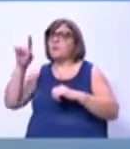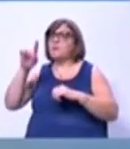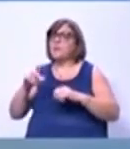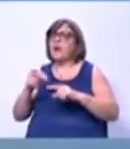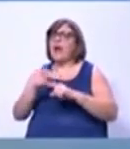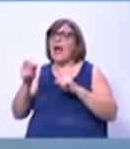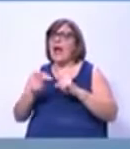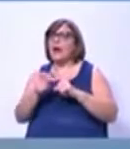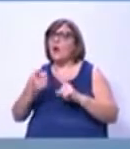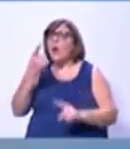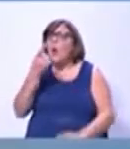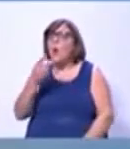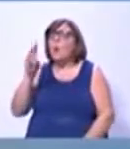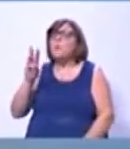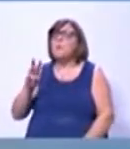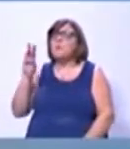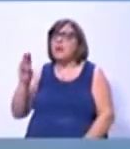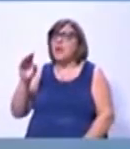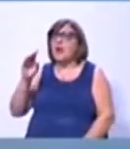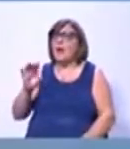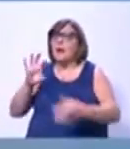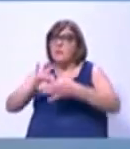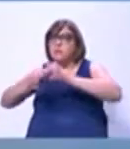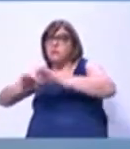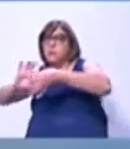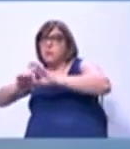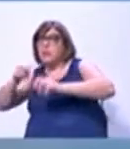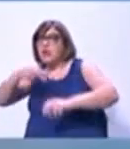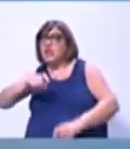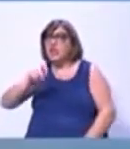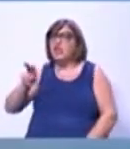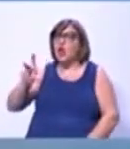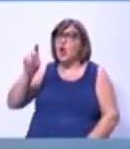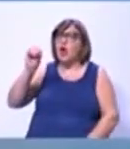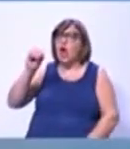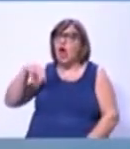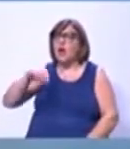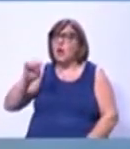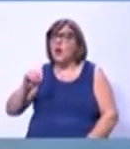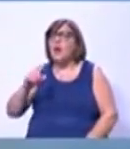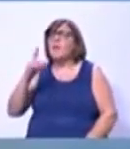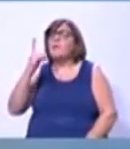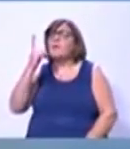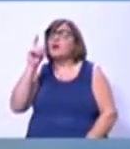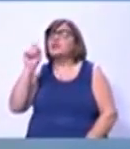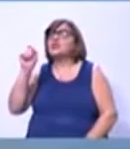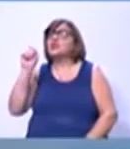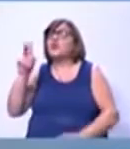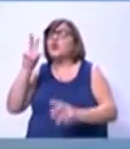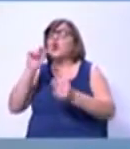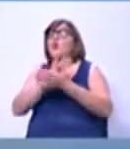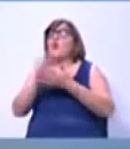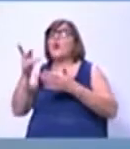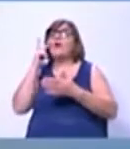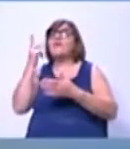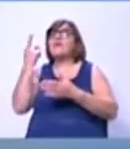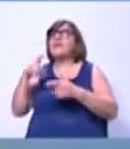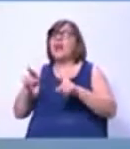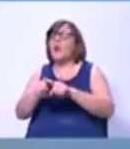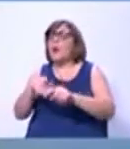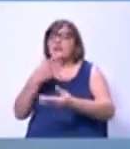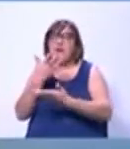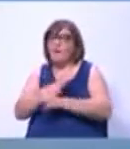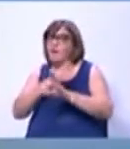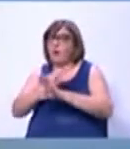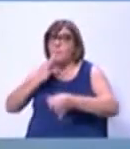fazer 1 milhão de sinapses, ligações entre os neurónios por segundo. Nunca mais na vida nós temos... Meu Deus. Um fogo de artifício.